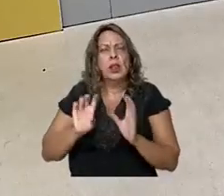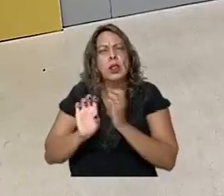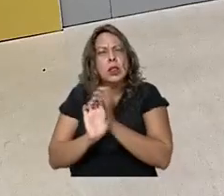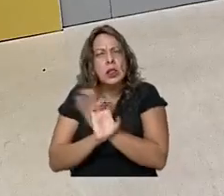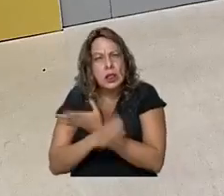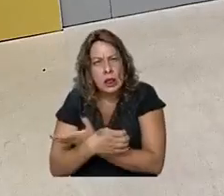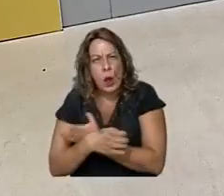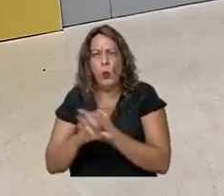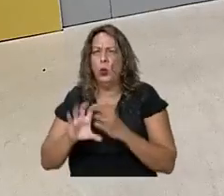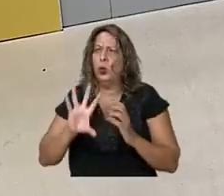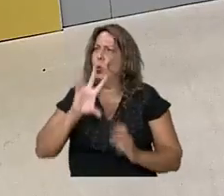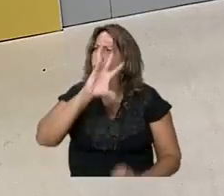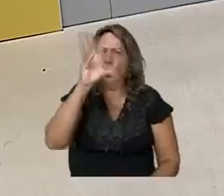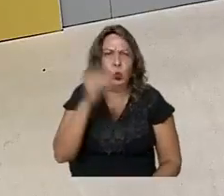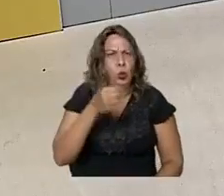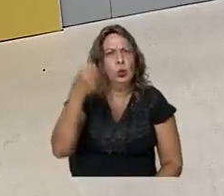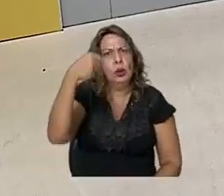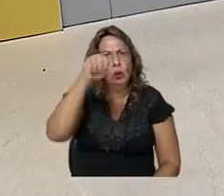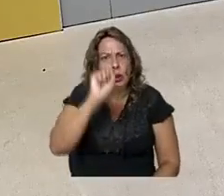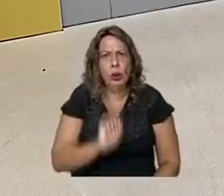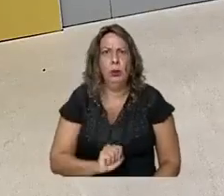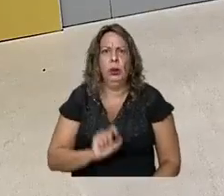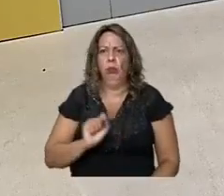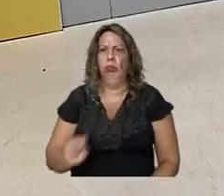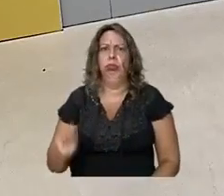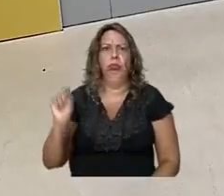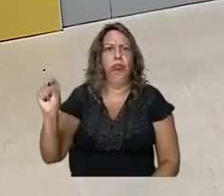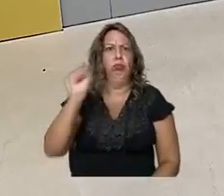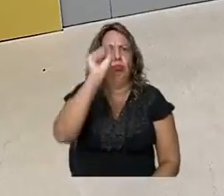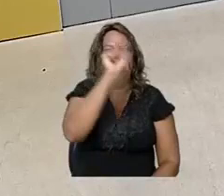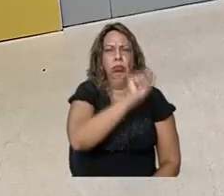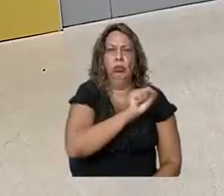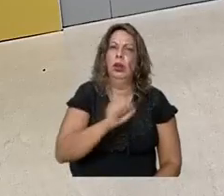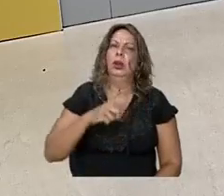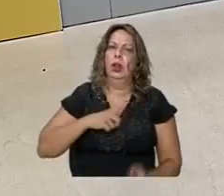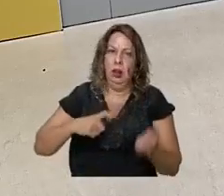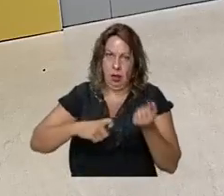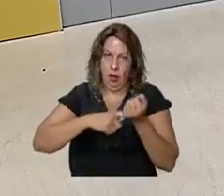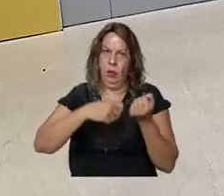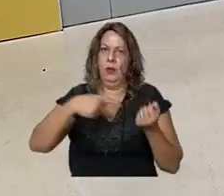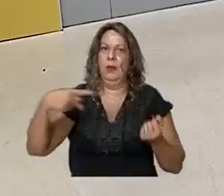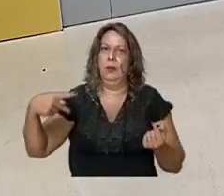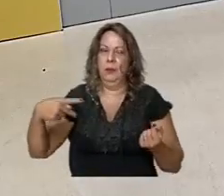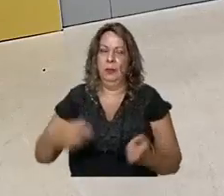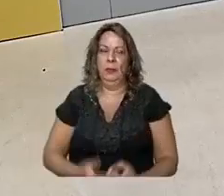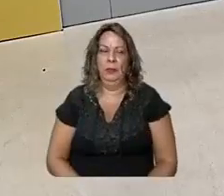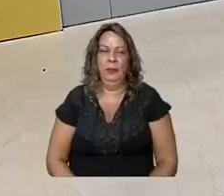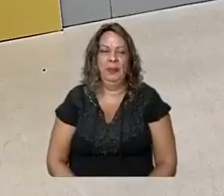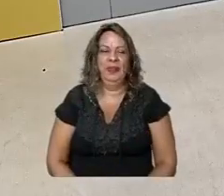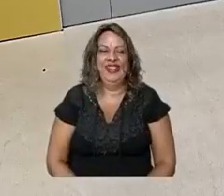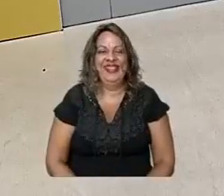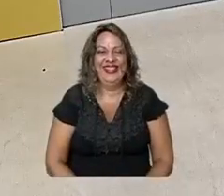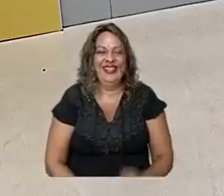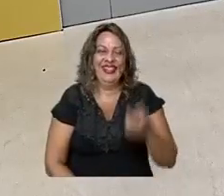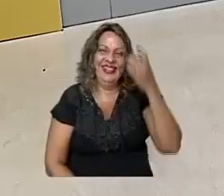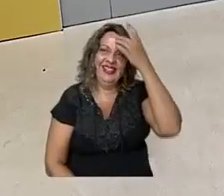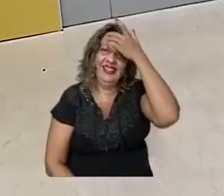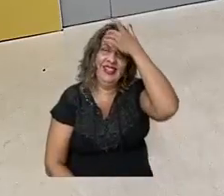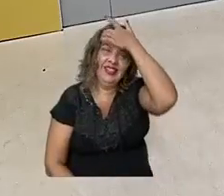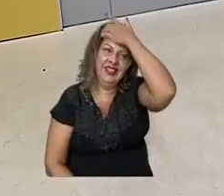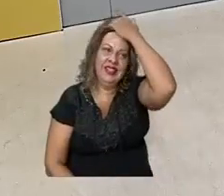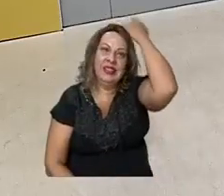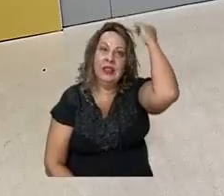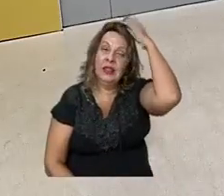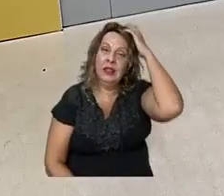Norte e Sul, em todo lugar de Sergipe, tem Caju Cap no ar. É isso aí, minha gente. Vamos que vamos. Ó, já tem